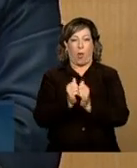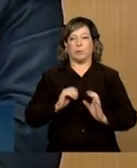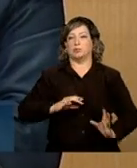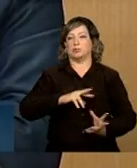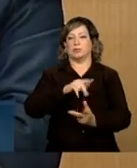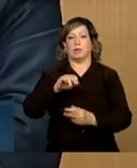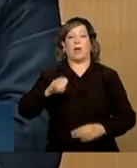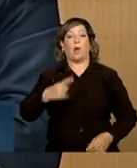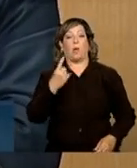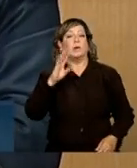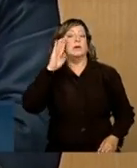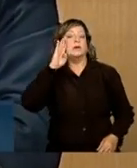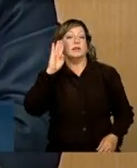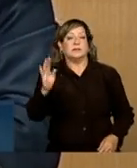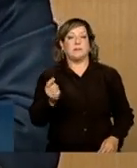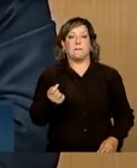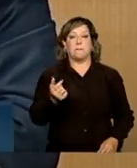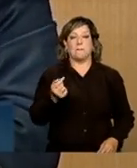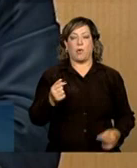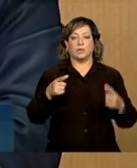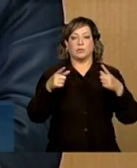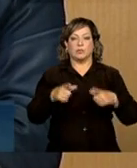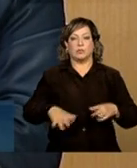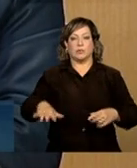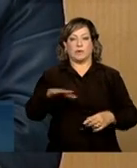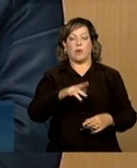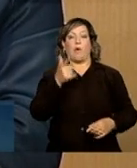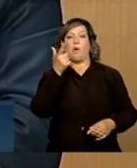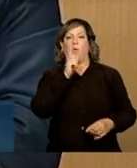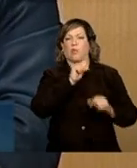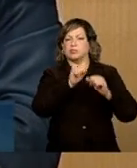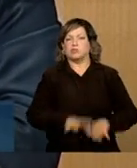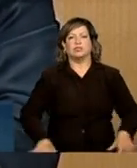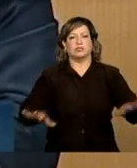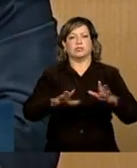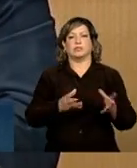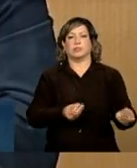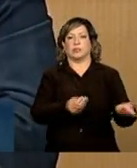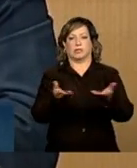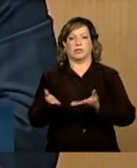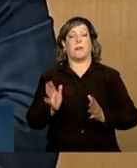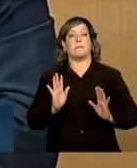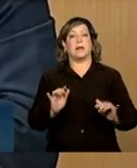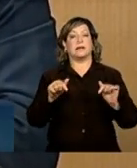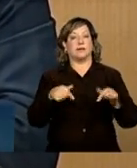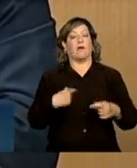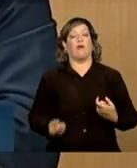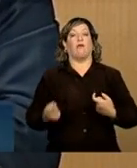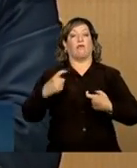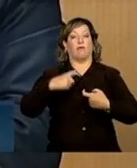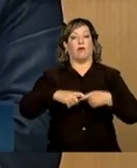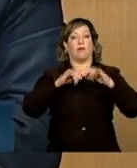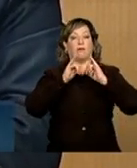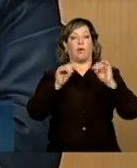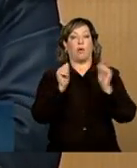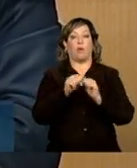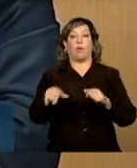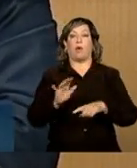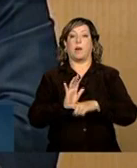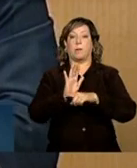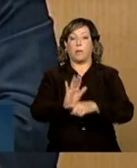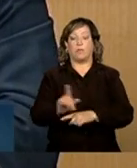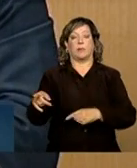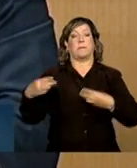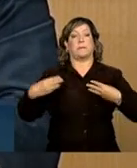poucas unidades que tem que atingiu esse nível de cobertura mas isso volto a frisar com o apoio do Ministério da